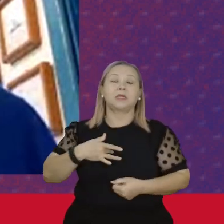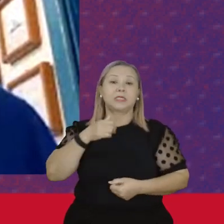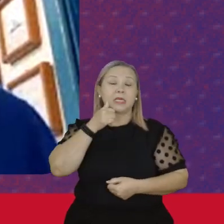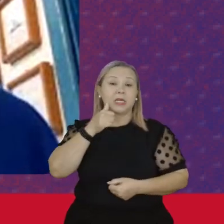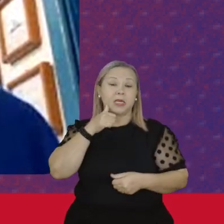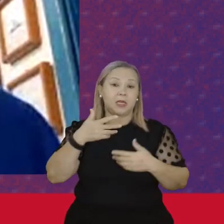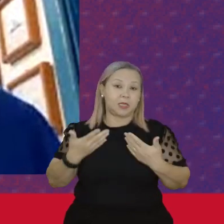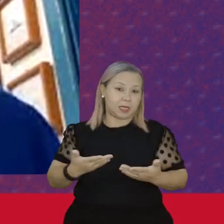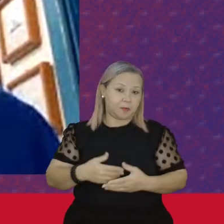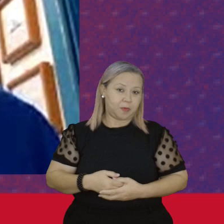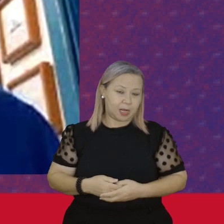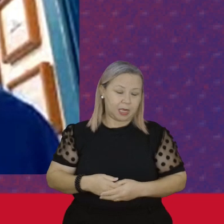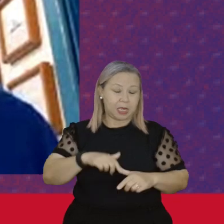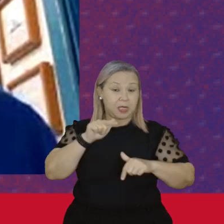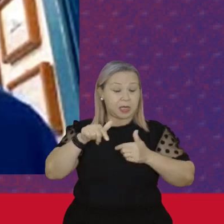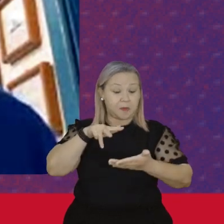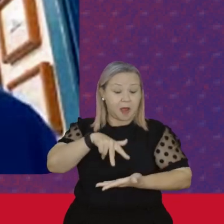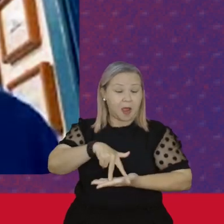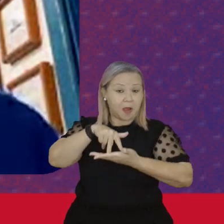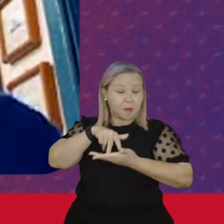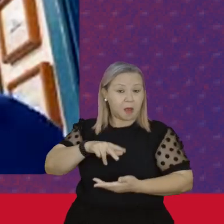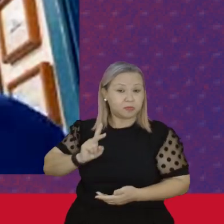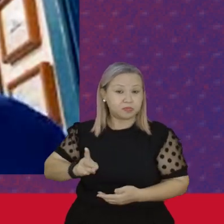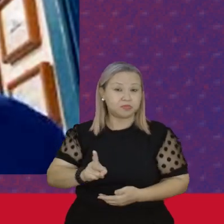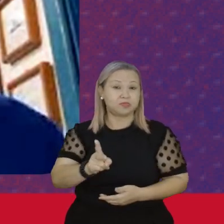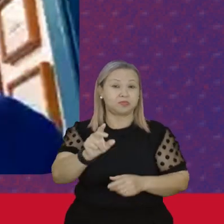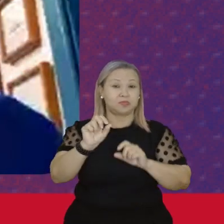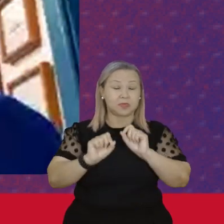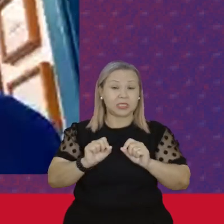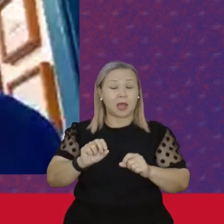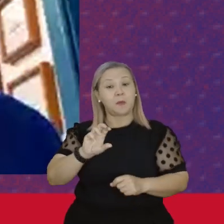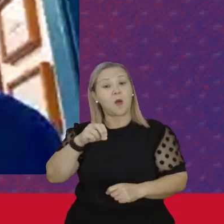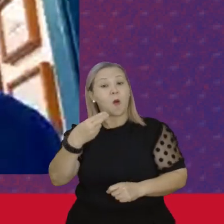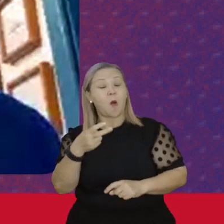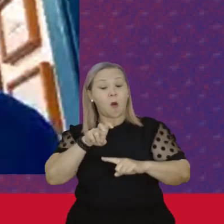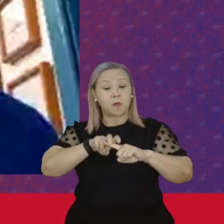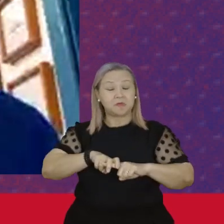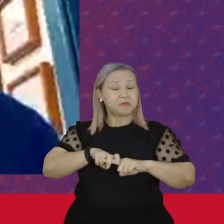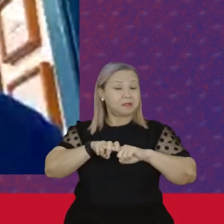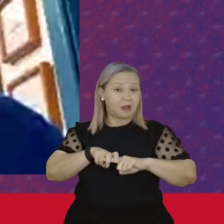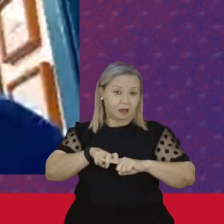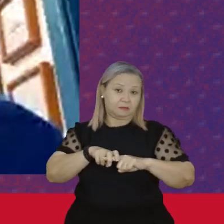pé, muitas trabalhavam em pé o tempo todo, ou mesmo sentadas